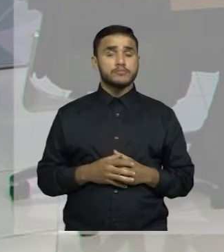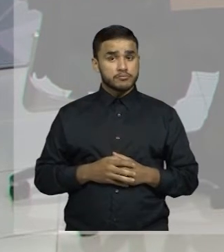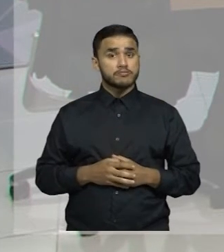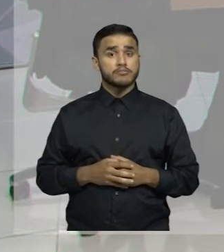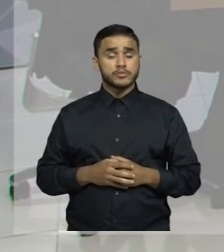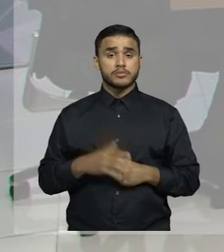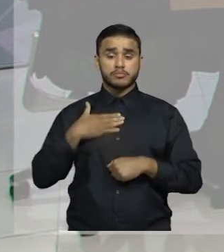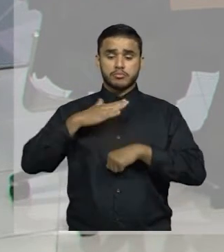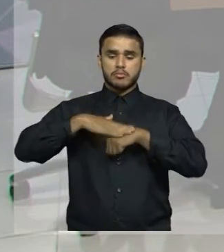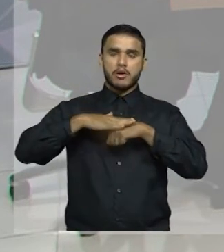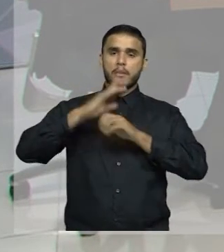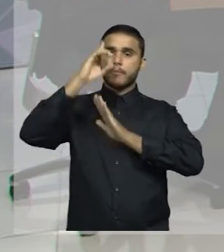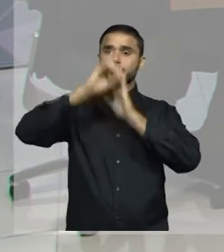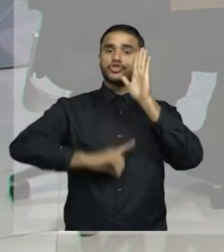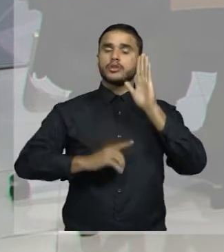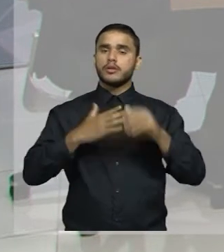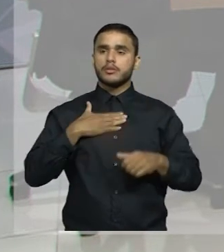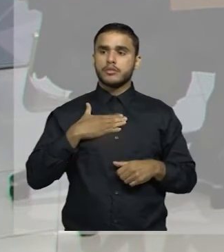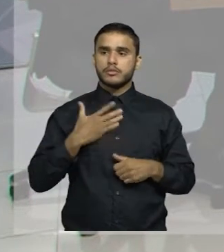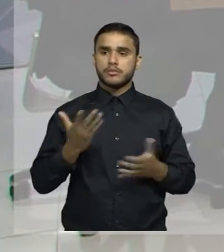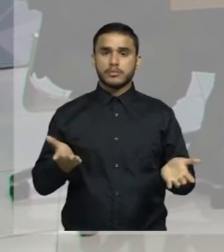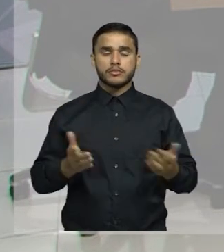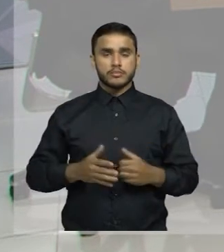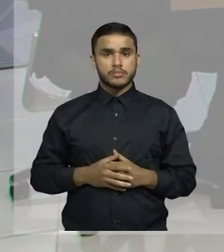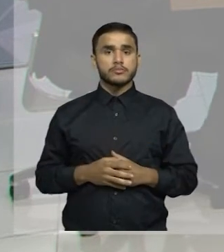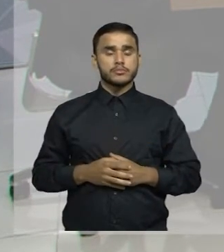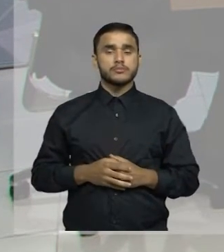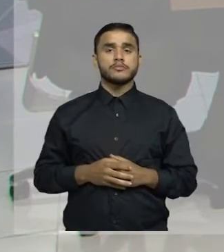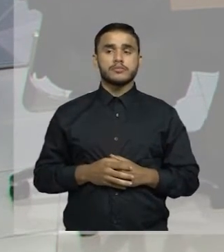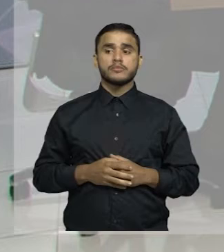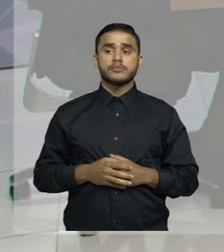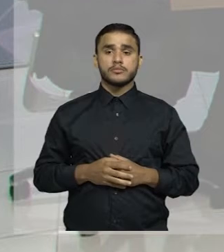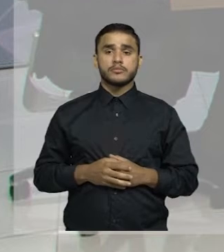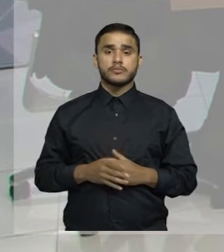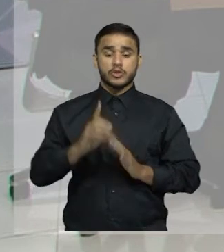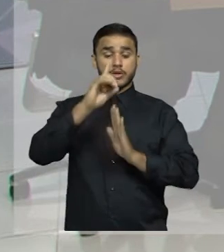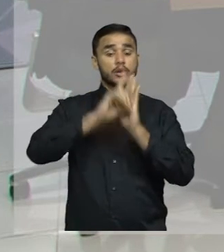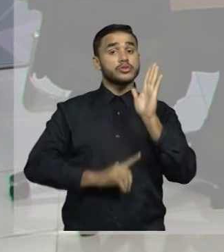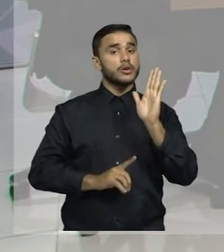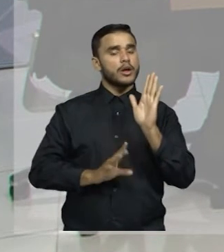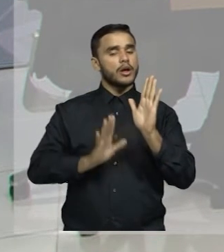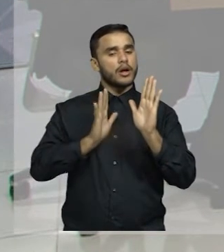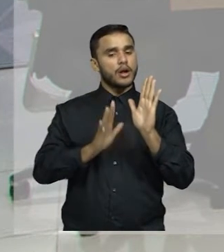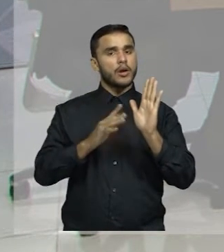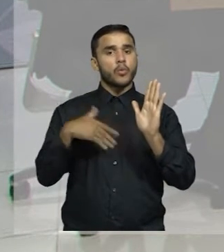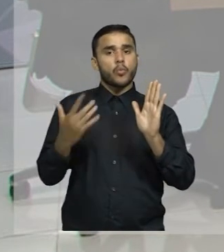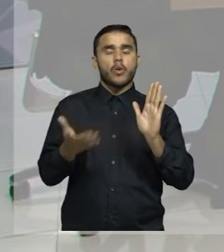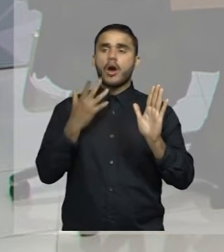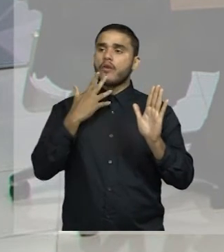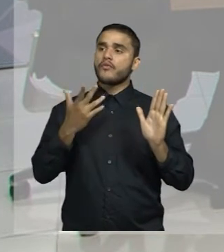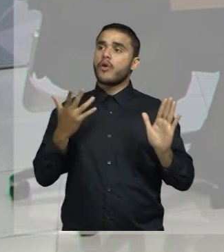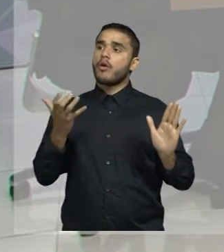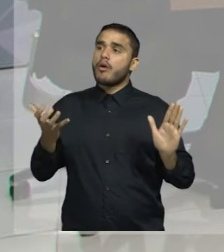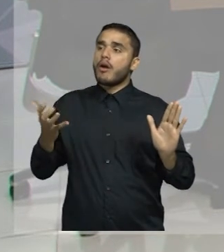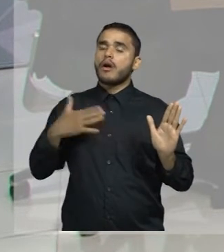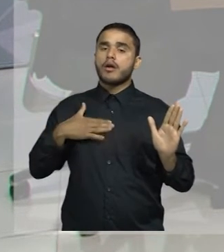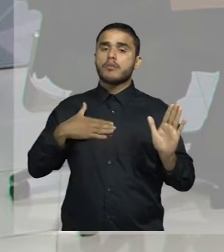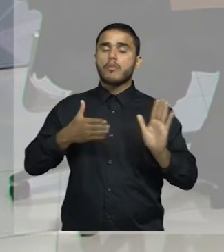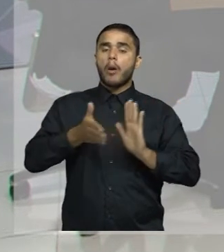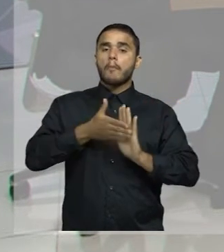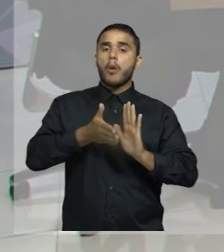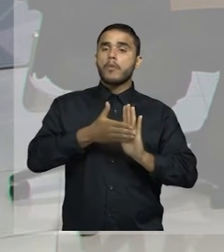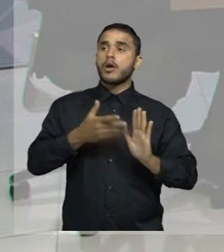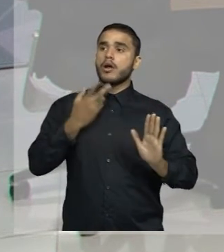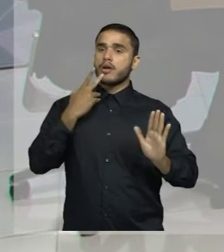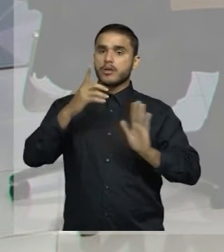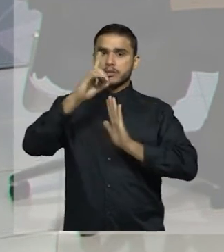dizer, o vilipêndio dos seus direitos. Eles têm direitos. Agora, saber quais são os direitos que eles estão julgando vilipendiado,